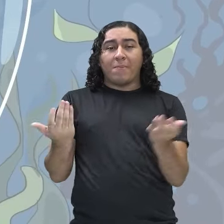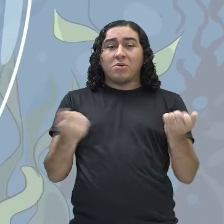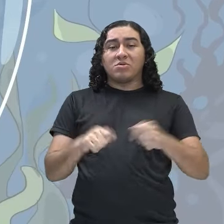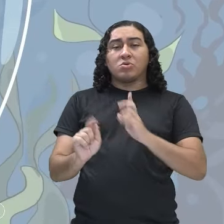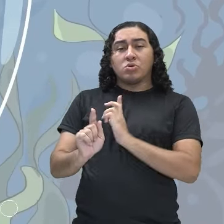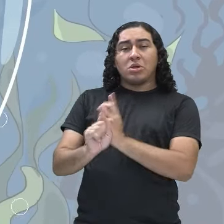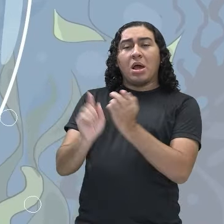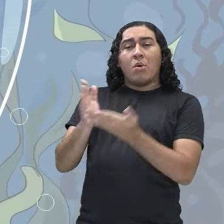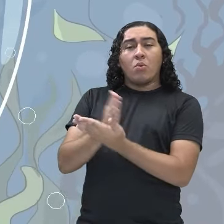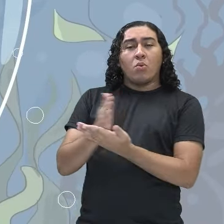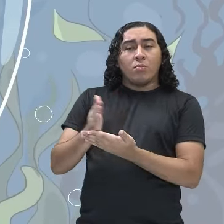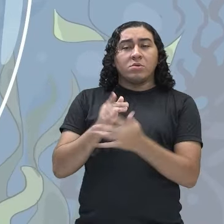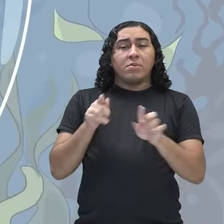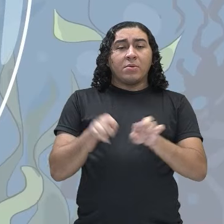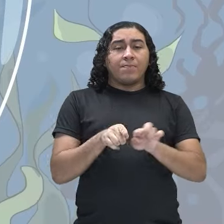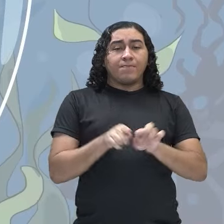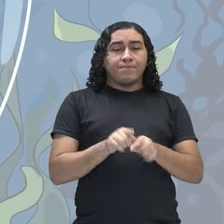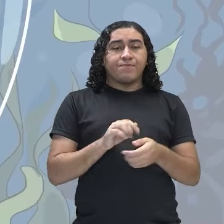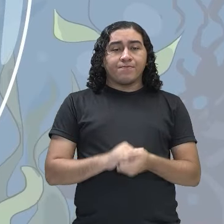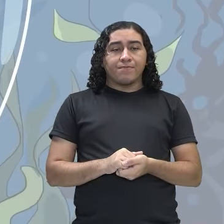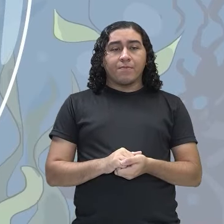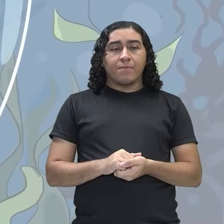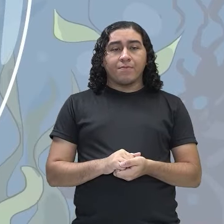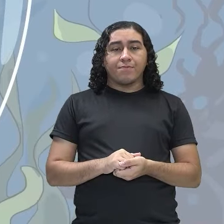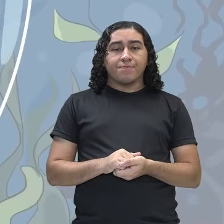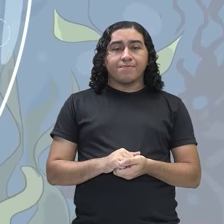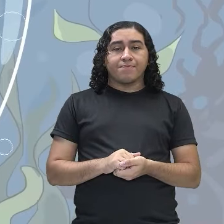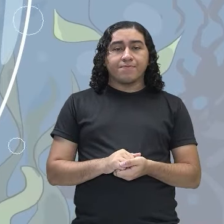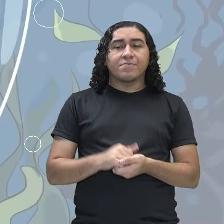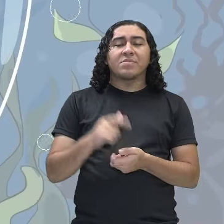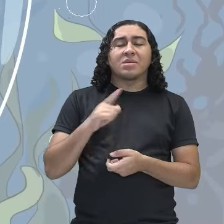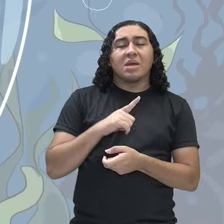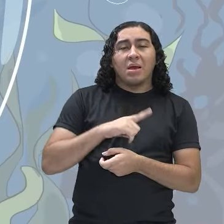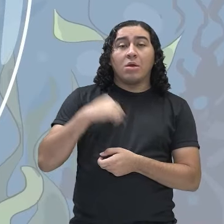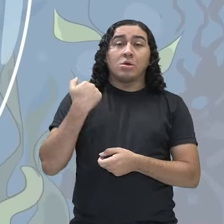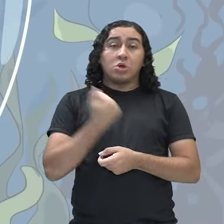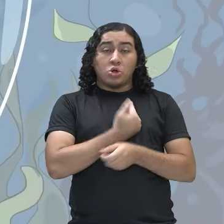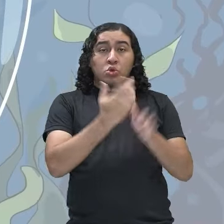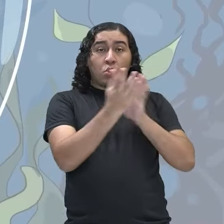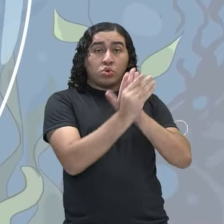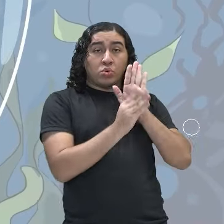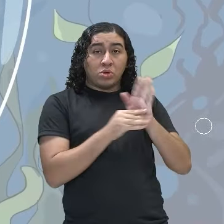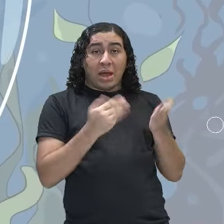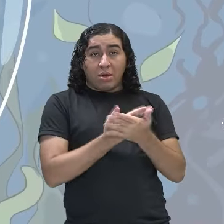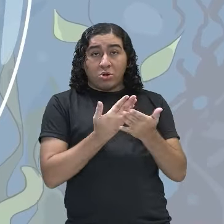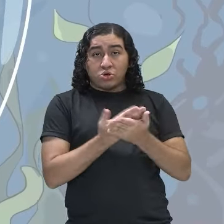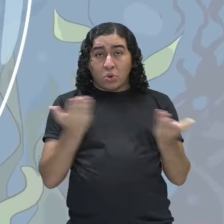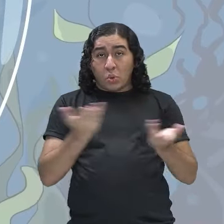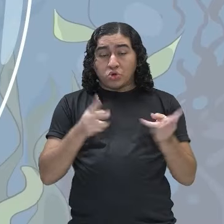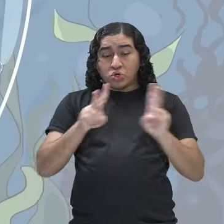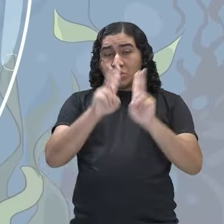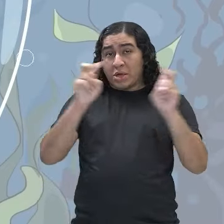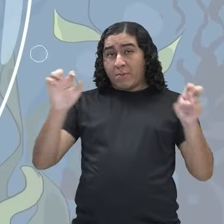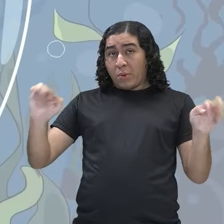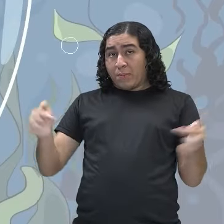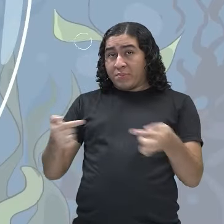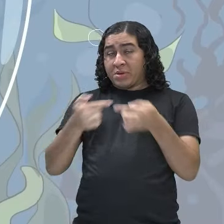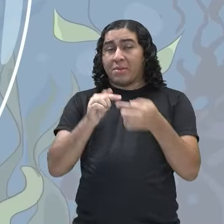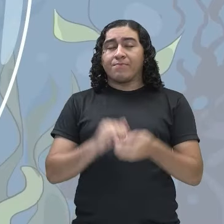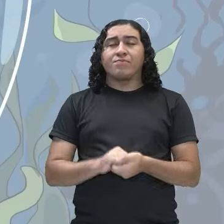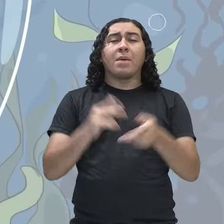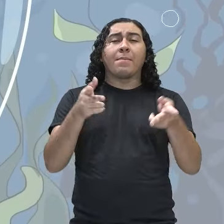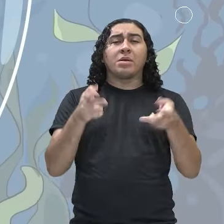algumas delas, né? E a gente vai falar sobre elas no decorrer dessa aula. A gente vai observar que cada espécie